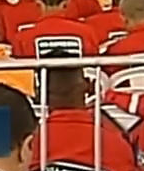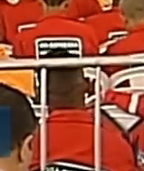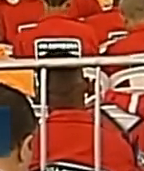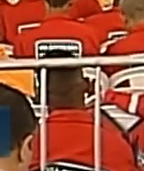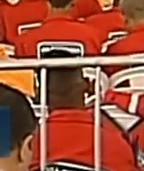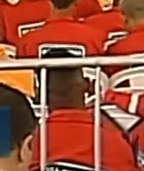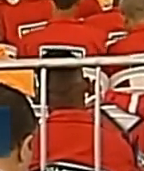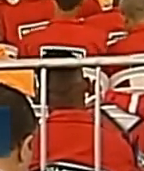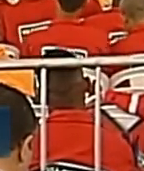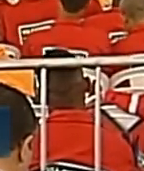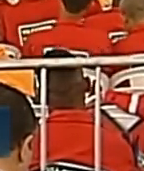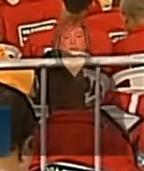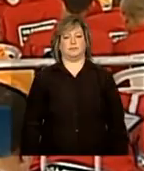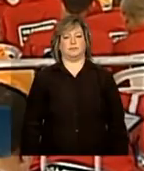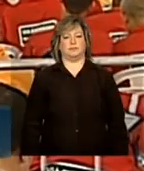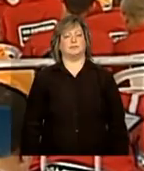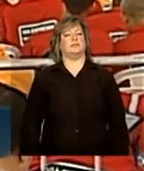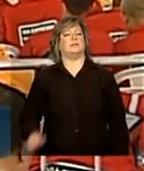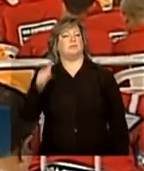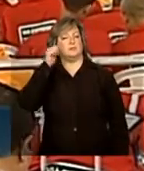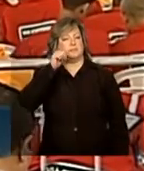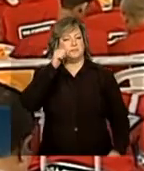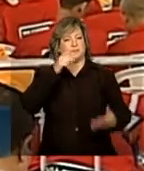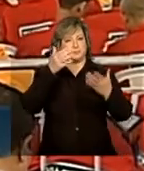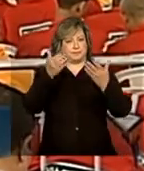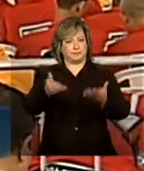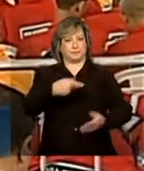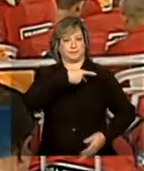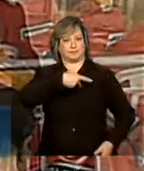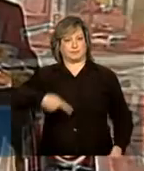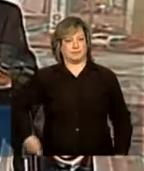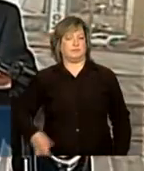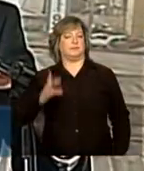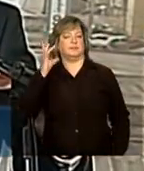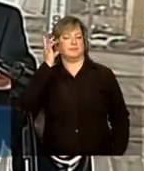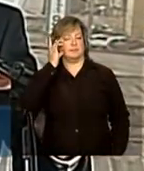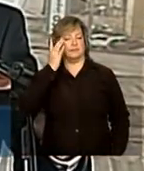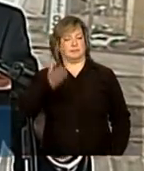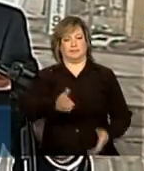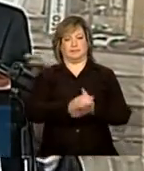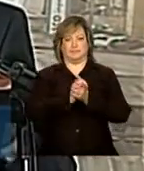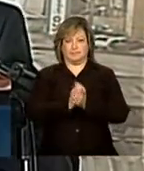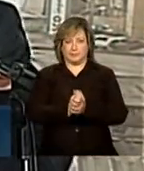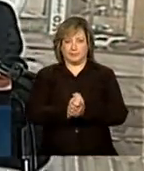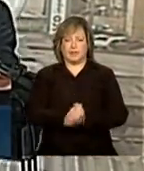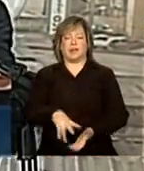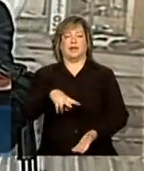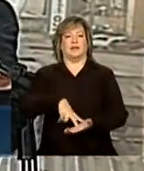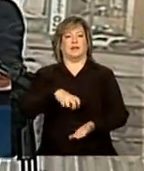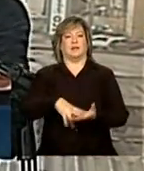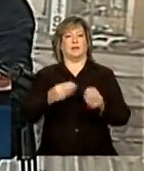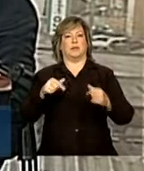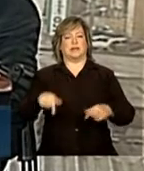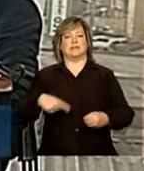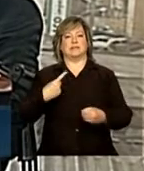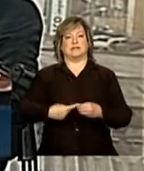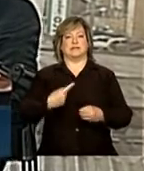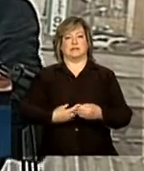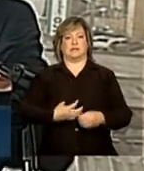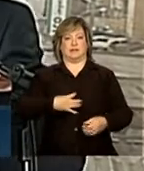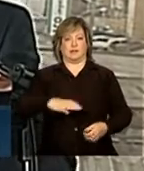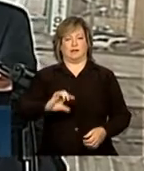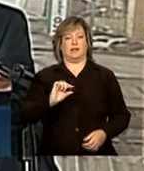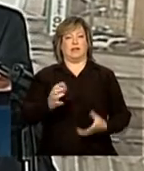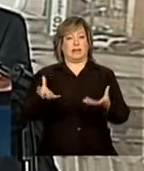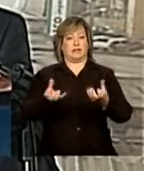Senhora presidenta Dilma Rousseff, é com muita alegria que a cidade de Salvador recebe a